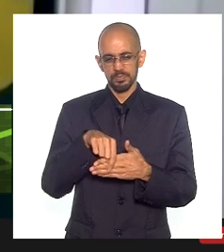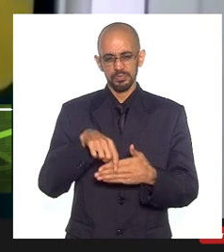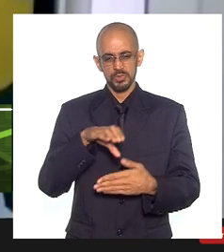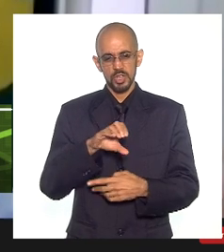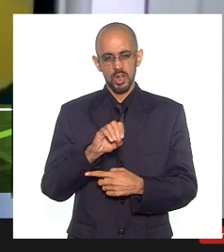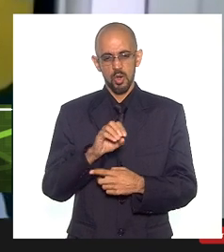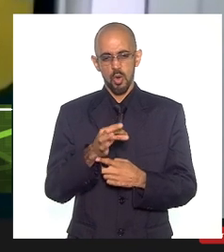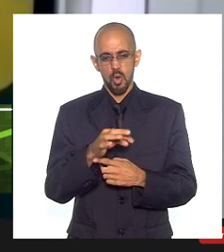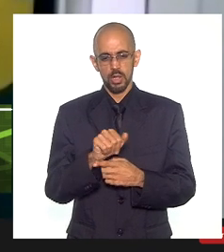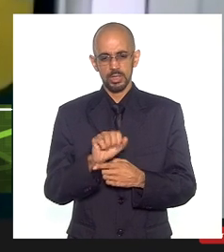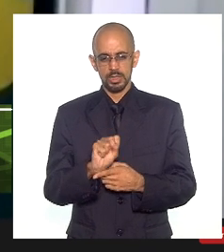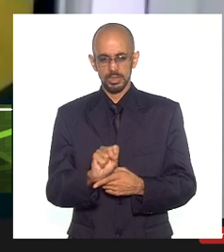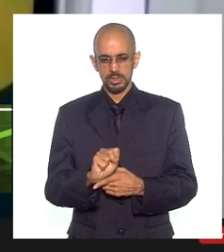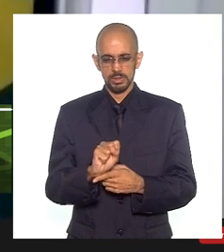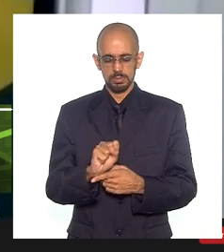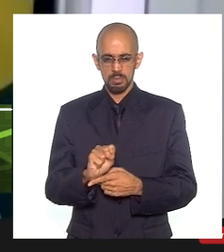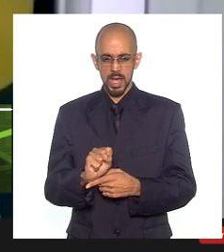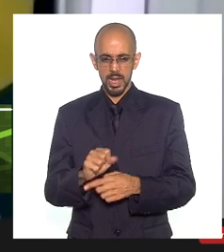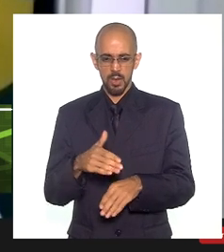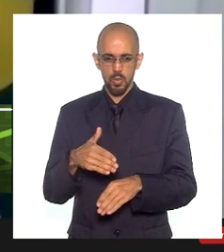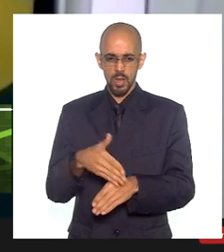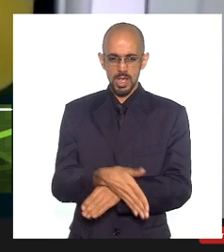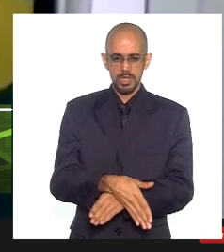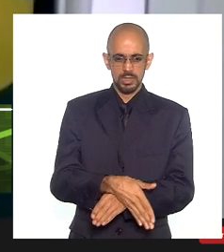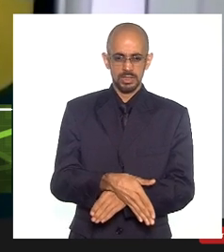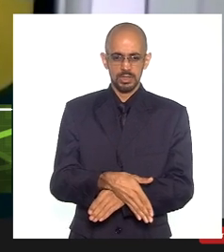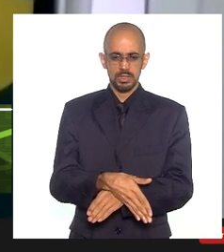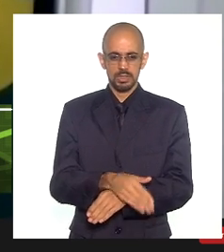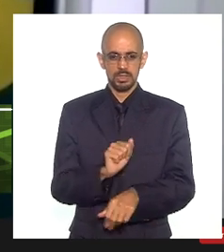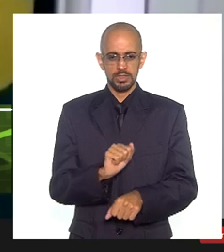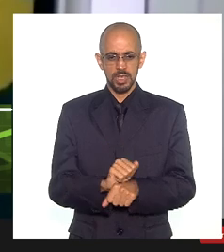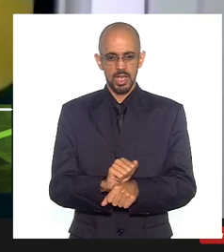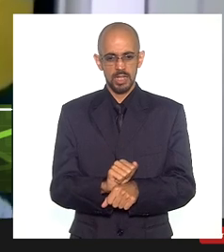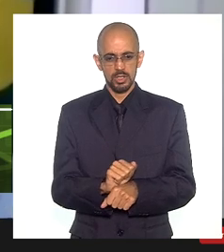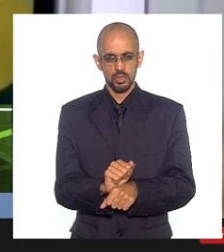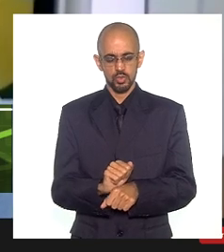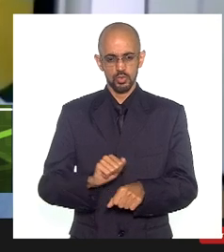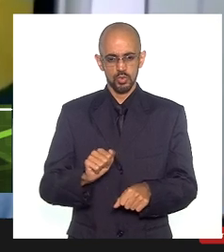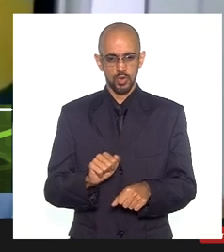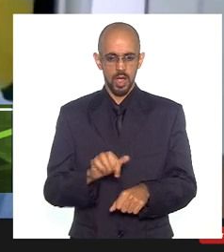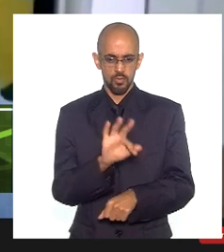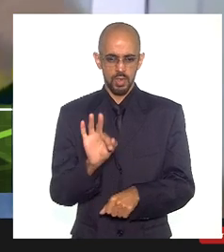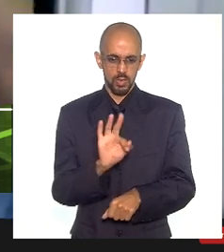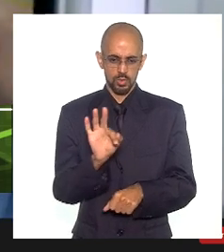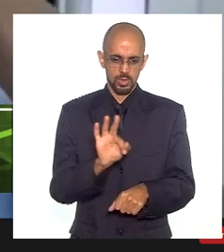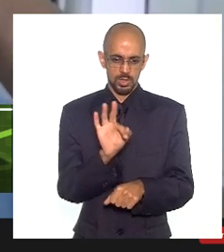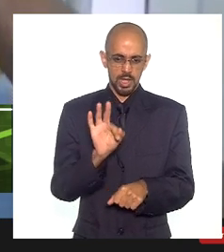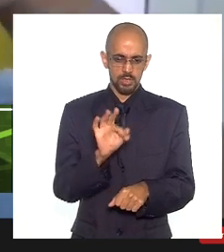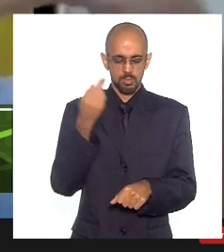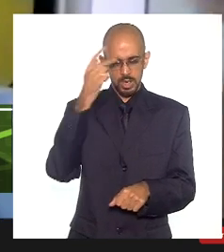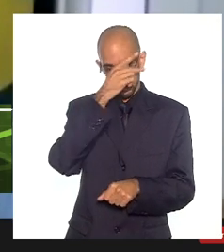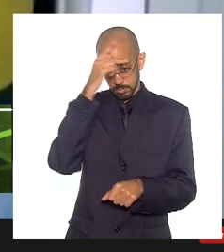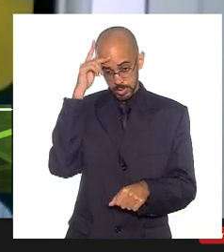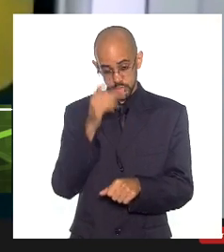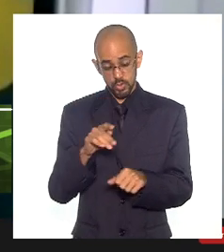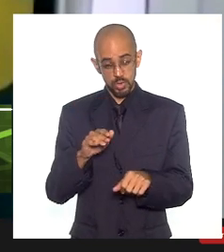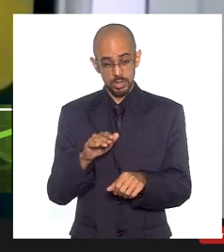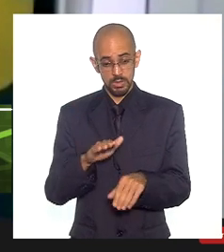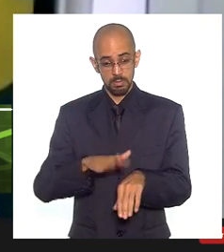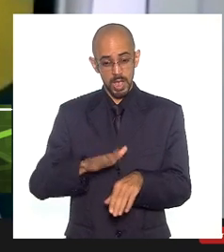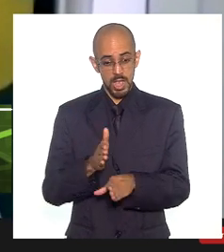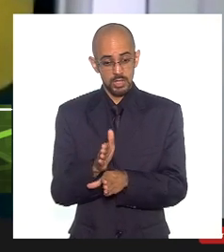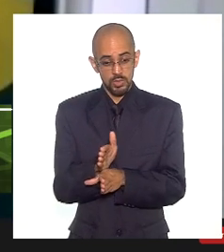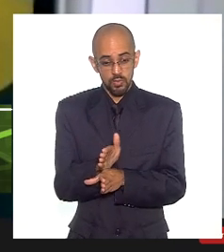garantir o acesso ao ensino superior público de qualidade acadêmica socialmente referenciada para estratos mais empobrecidos da